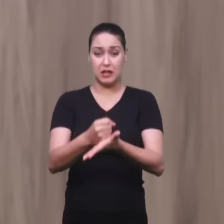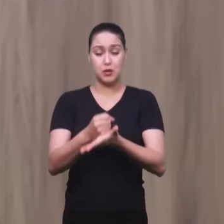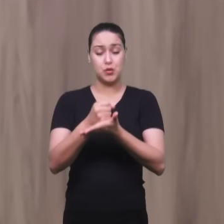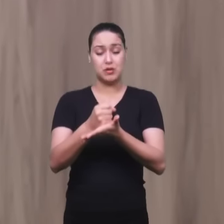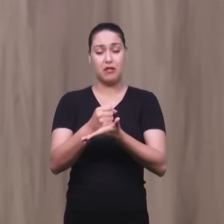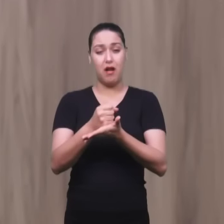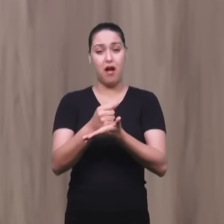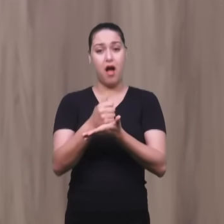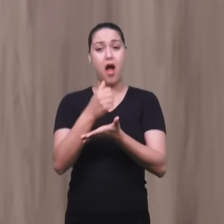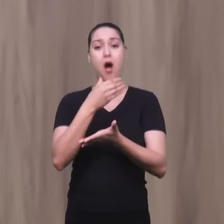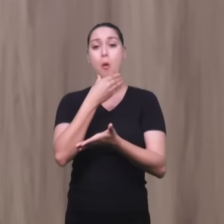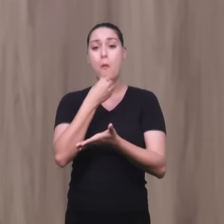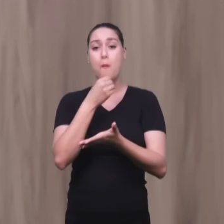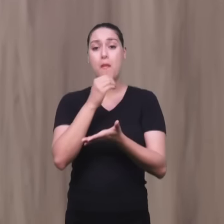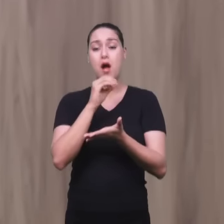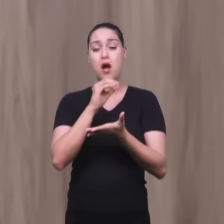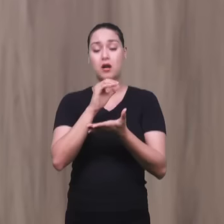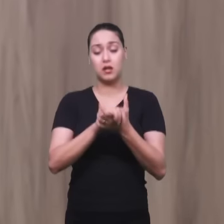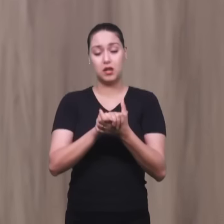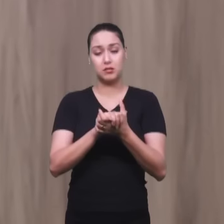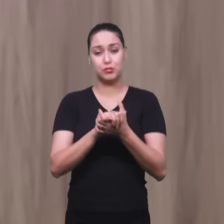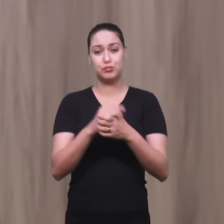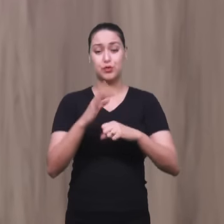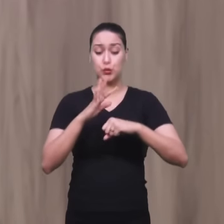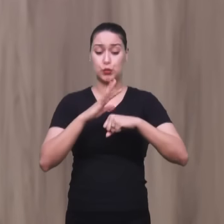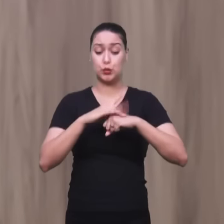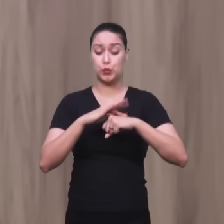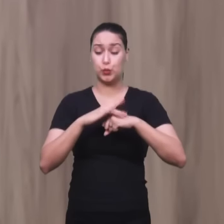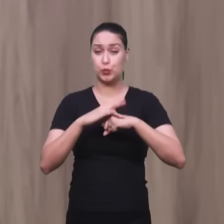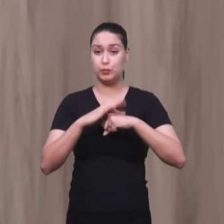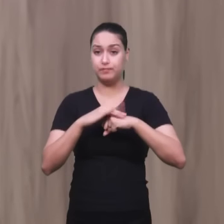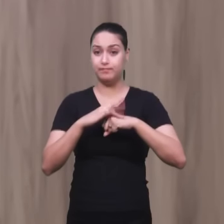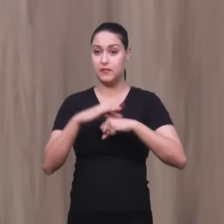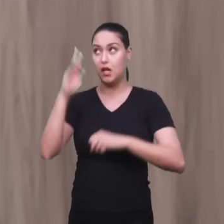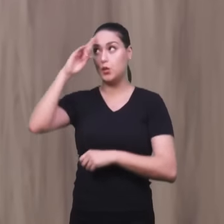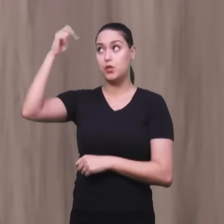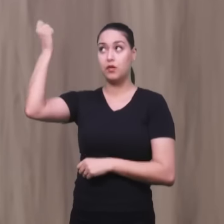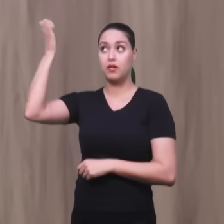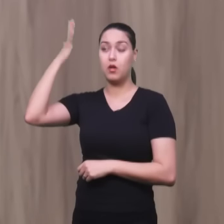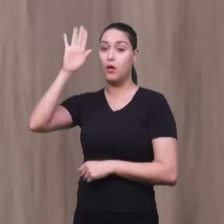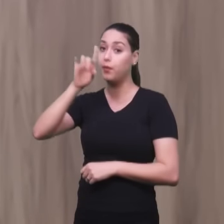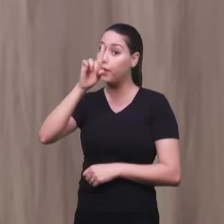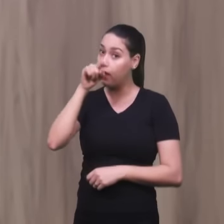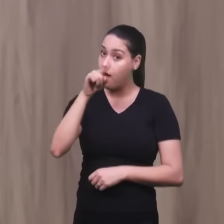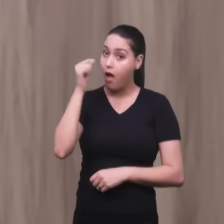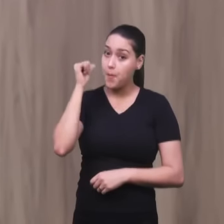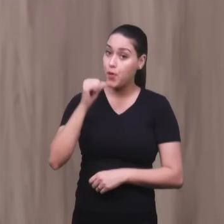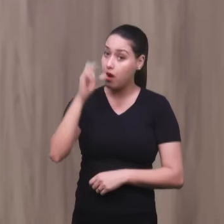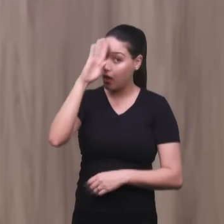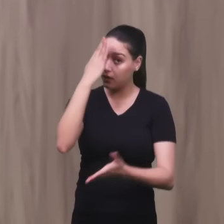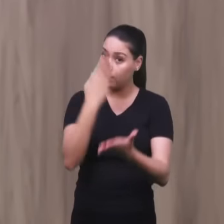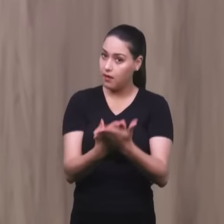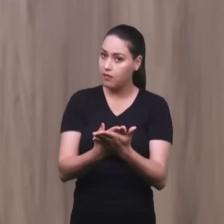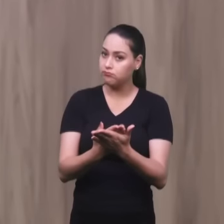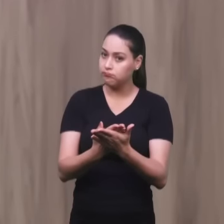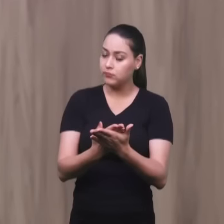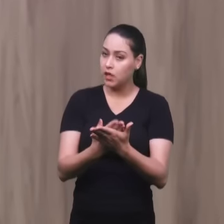Revelou Para ela Crer E se Confiar Pois Ela terá Um horário Fixo